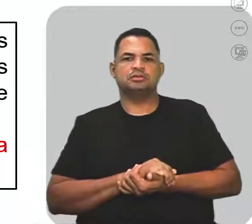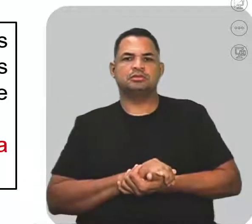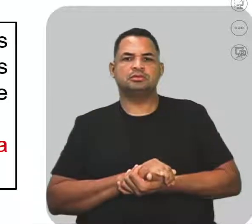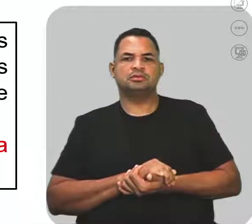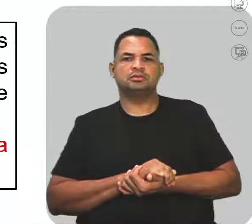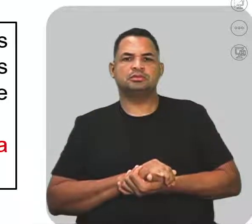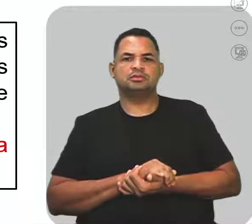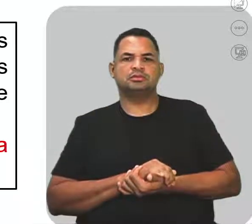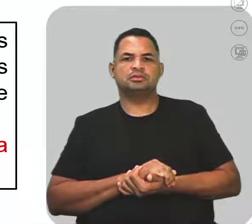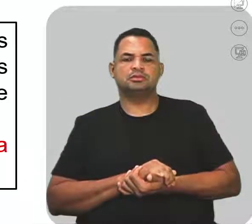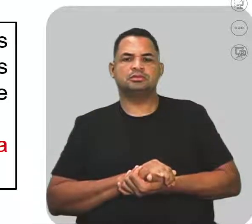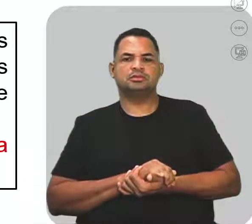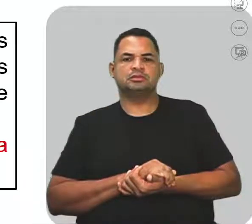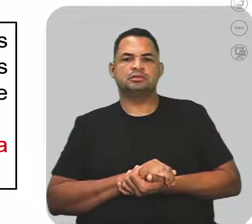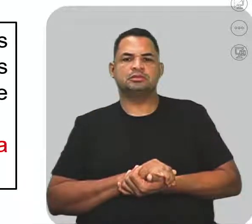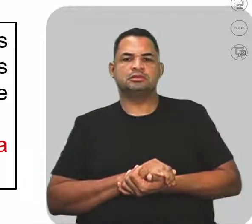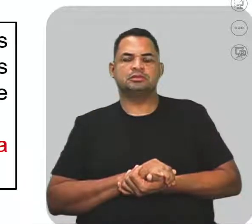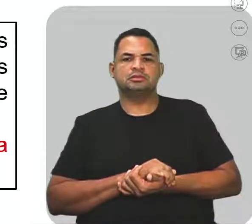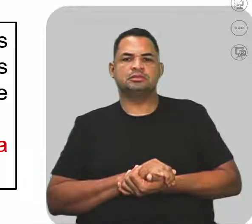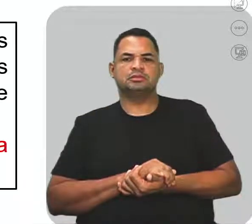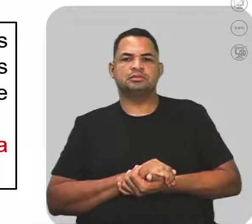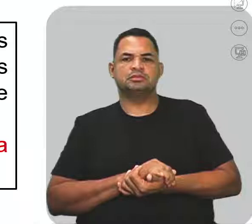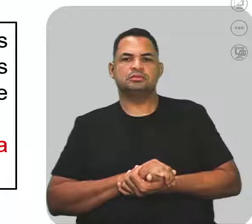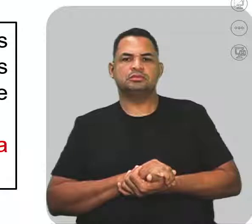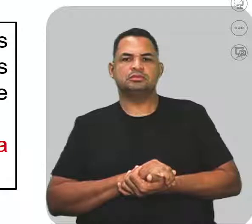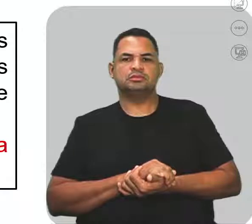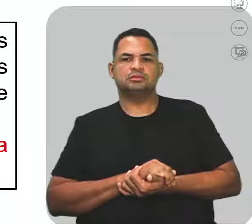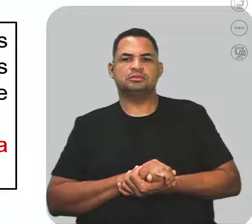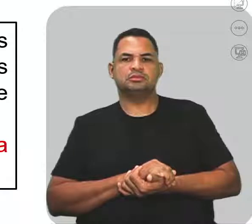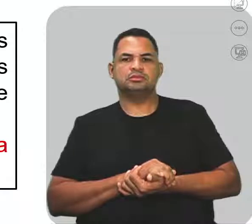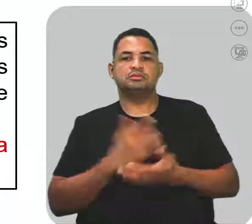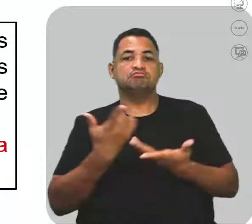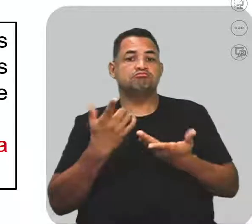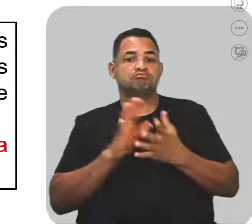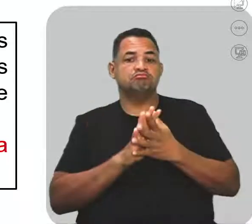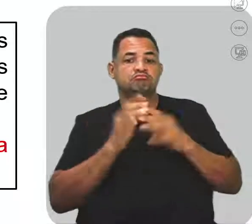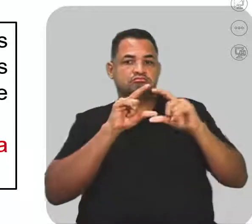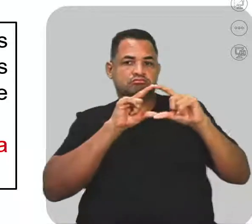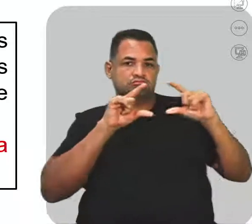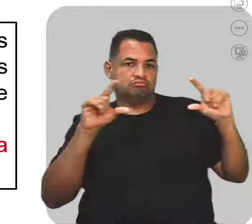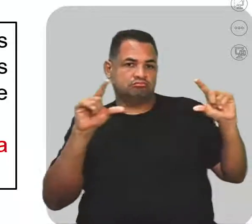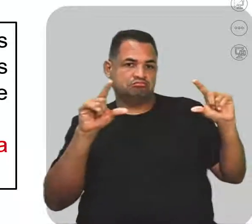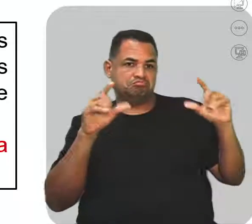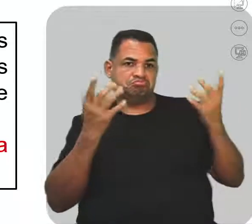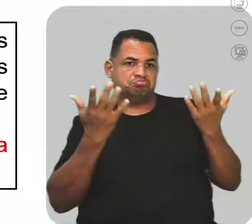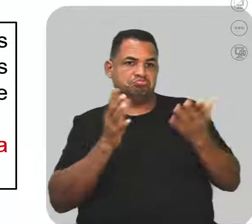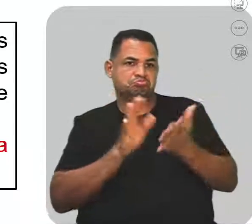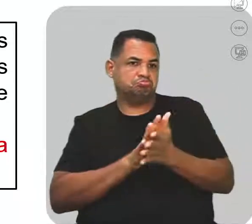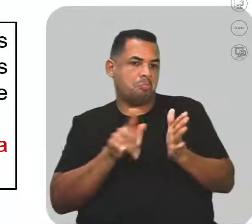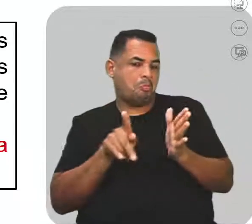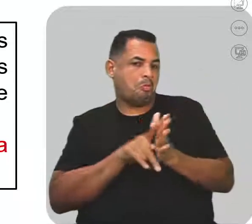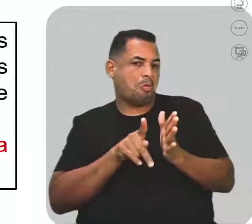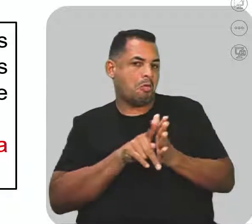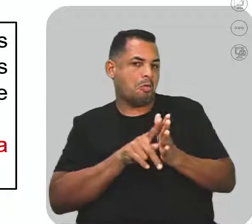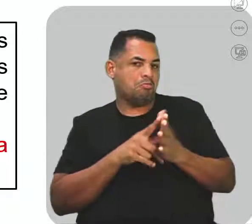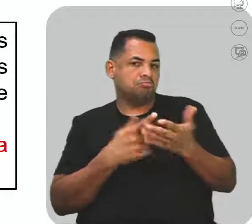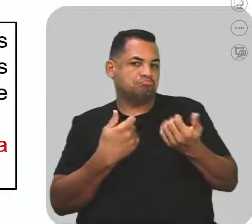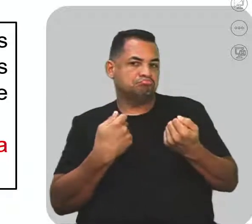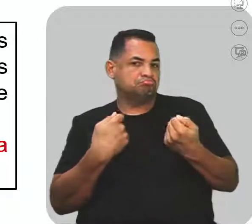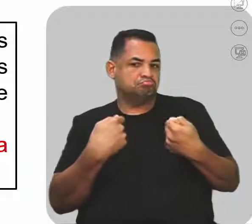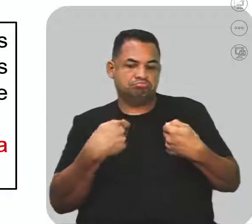aqui, chamar esta atenção. As orações, elas são autônomas, elas são